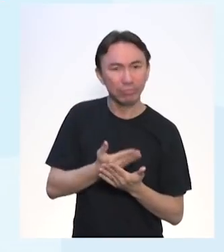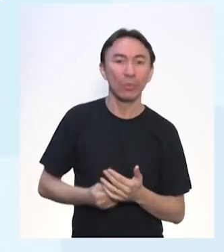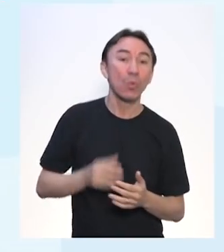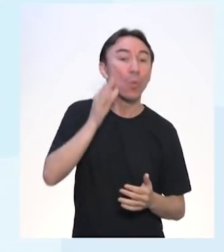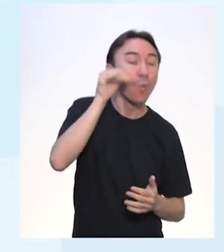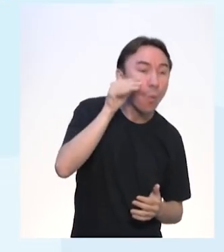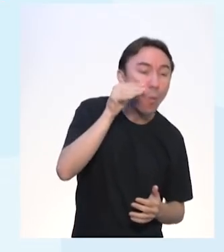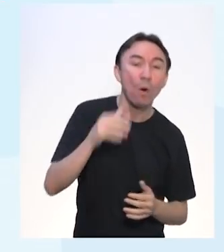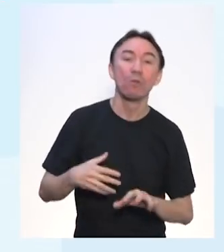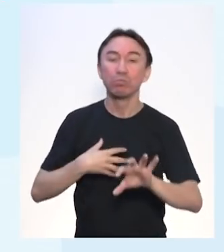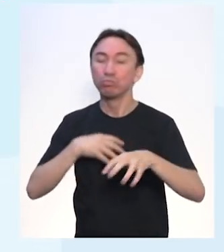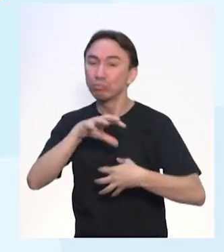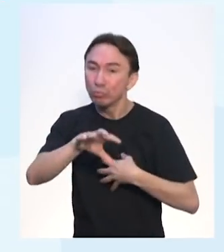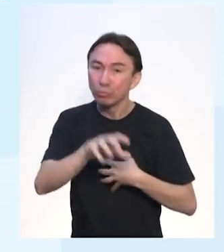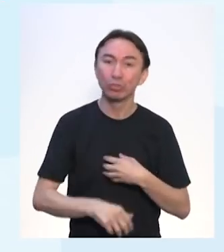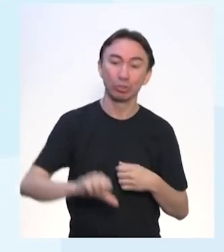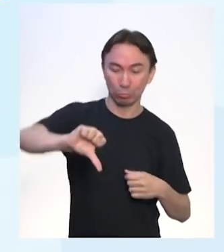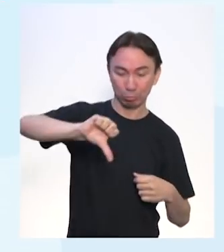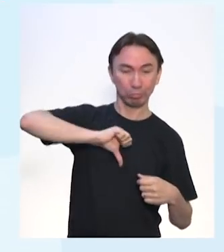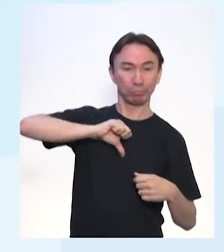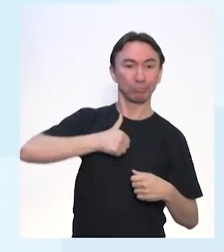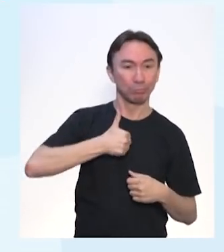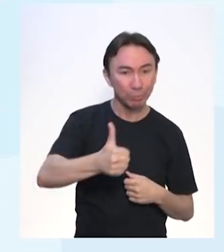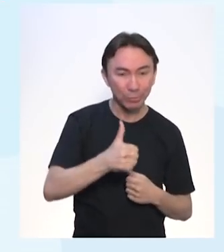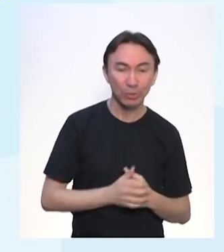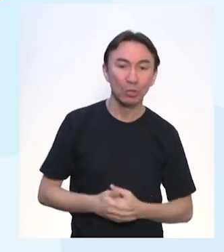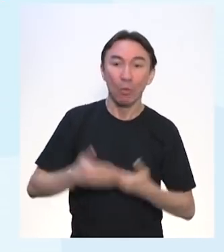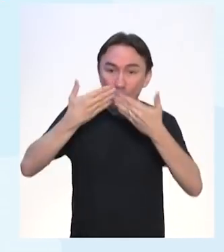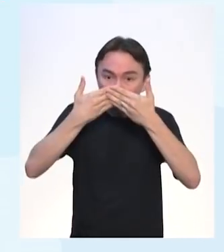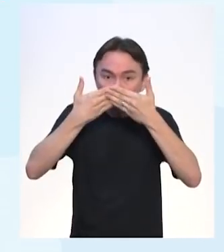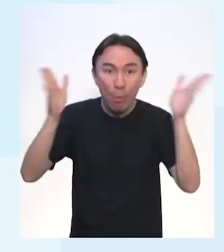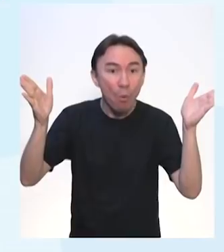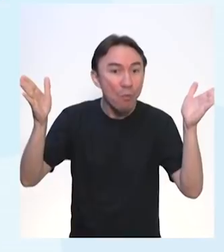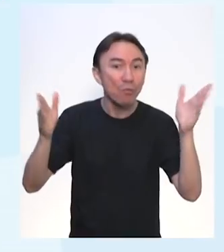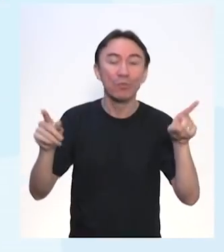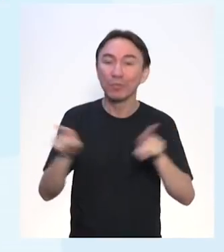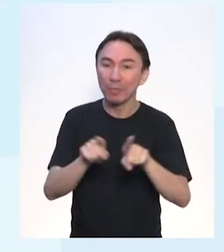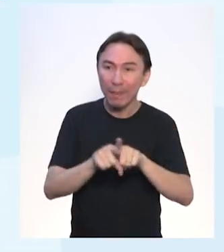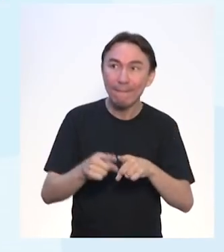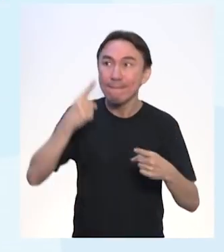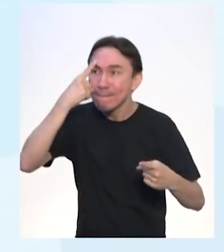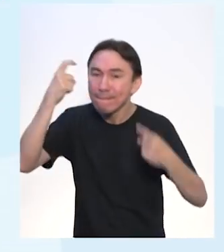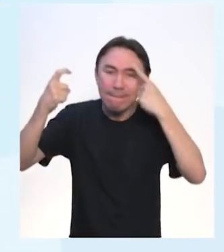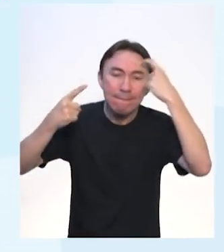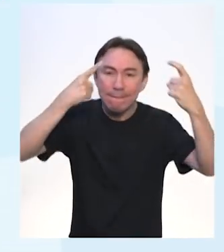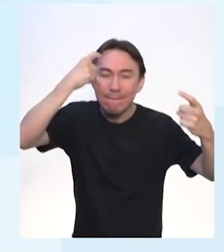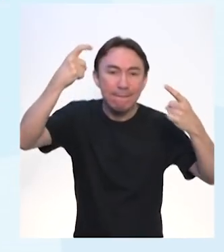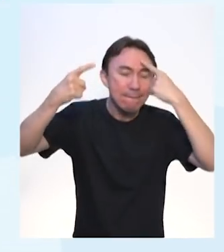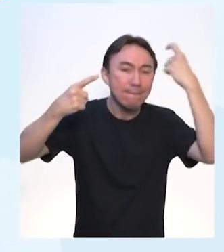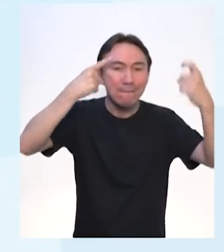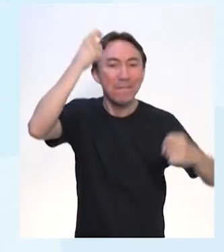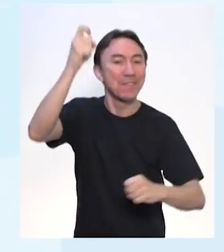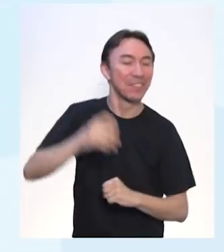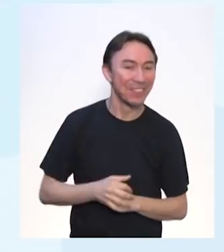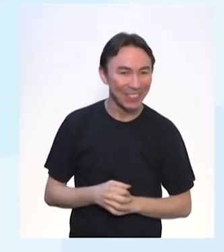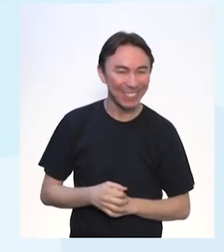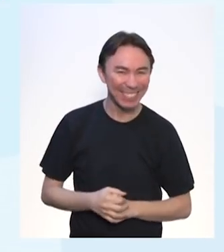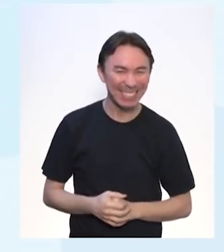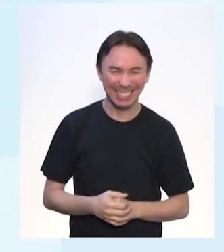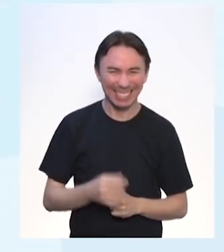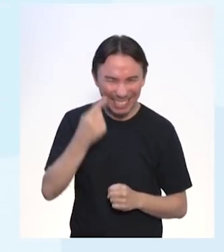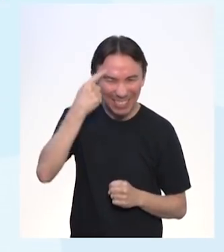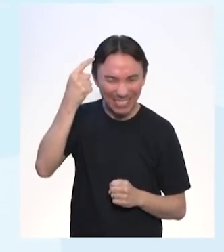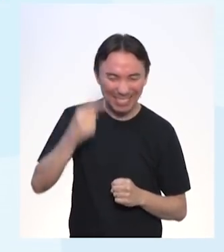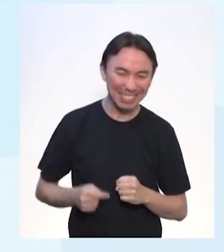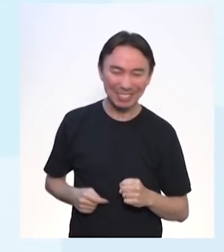resiliência, abertura ao novo e imaginação criativa. Aliás, gente, falando em competências